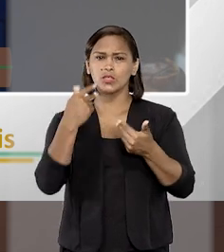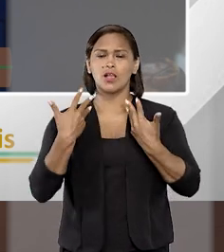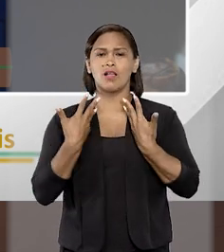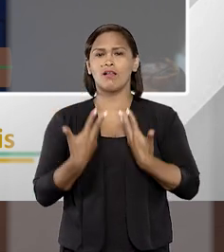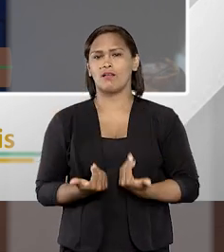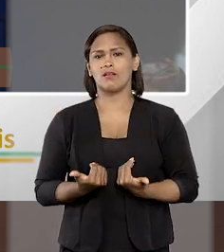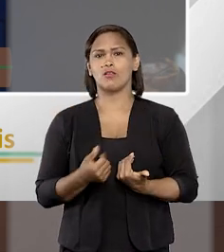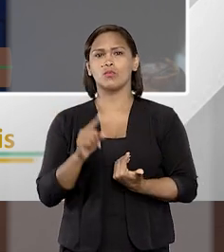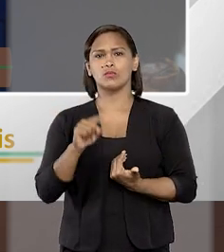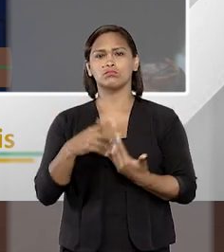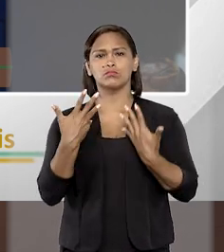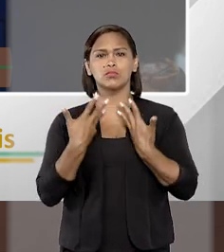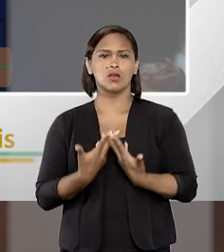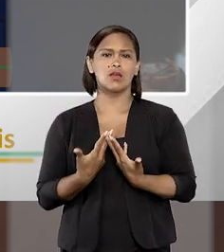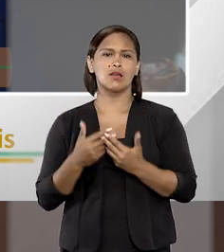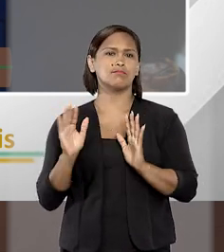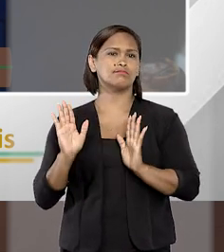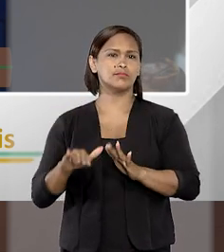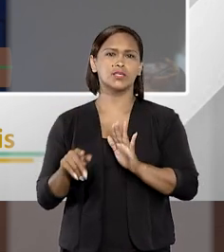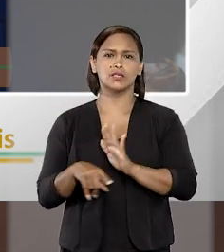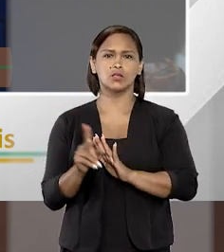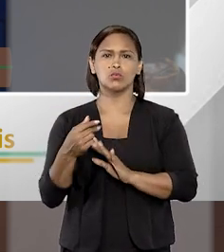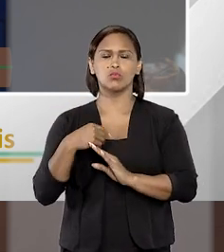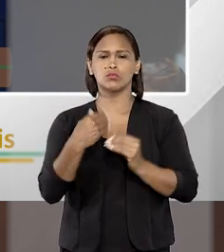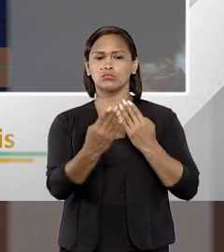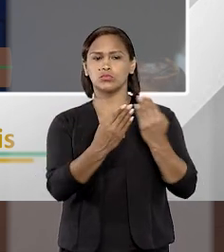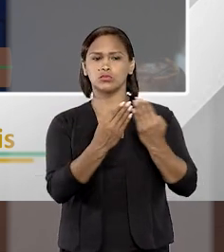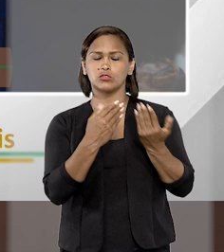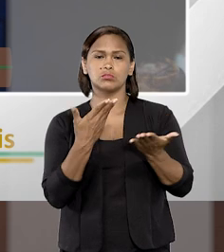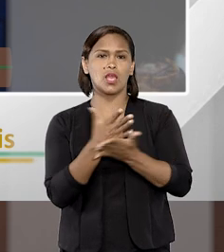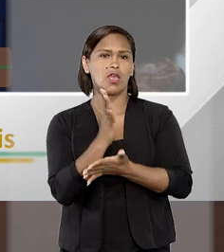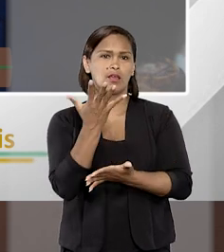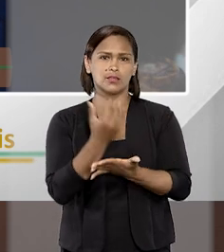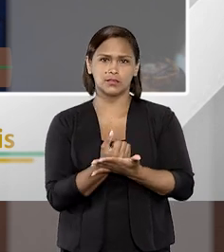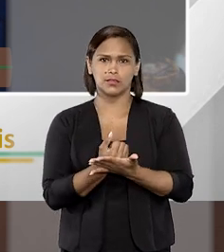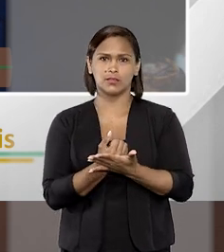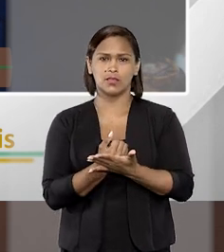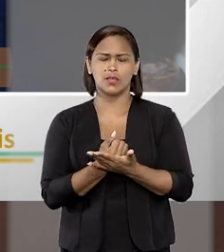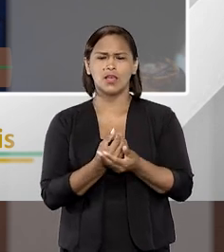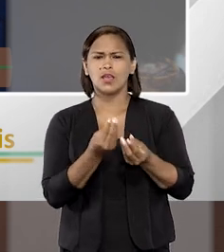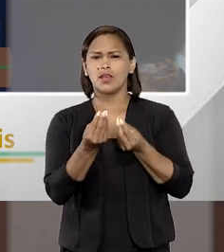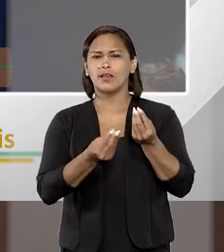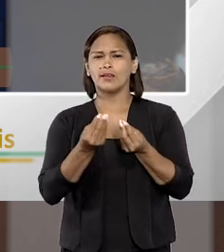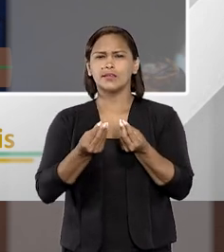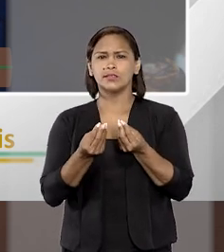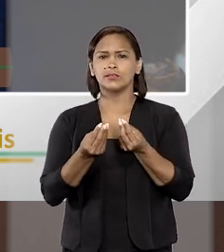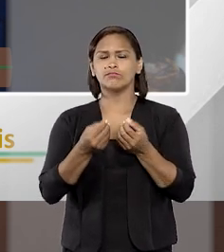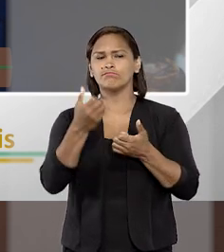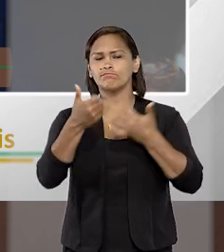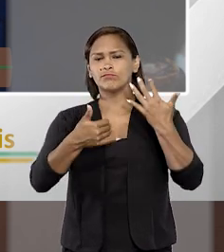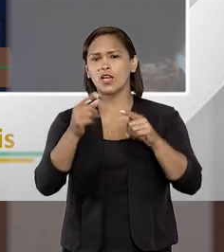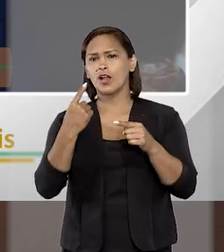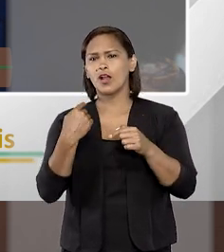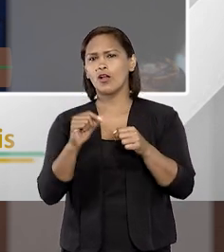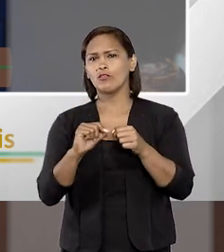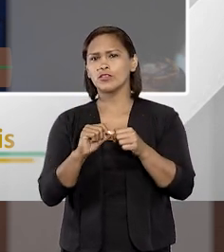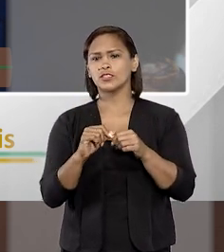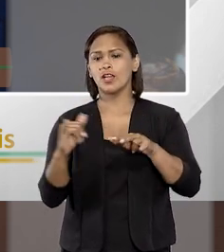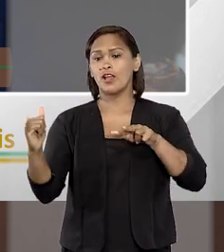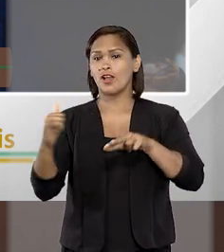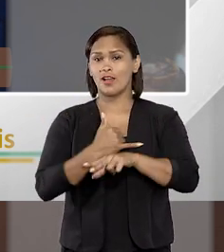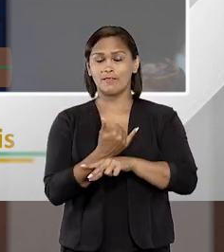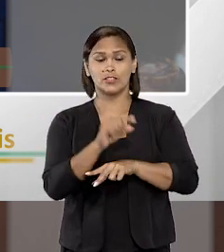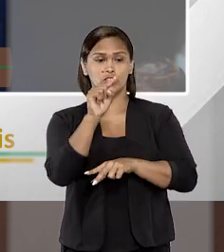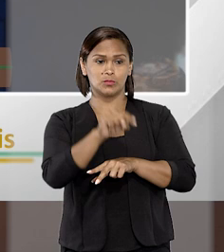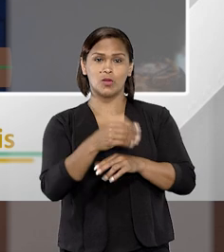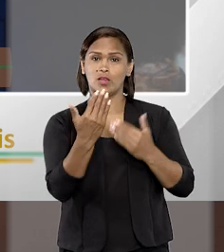acomodamos quando o suspeito é reconhecido é como se ao fazê-lo a vítima